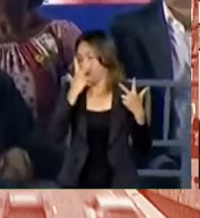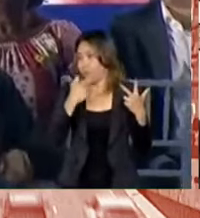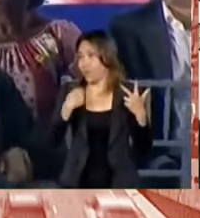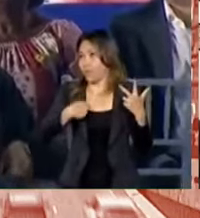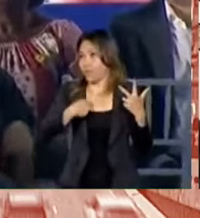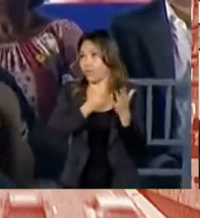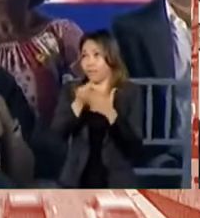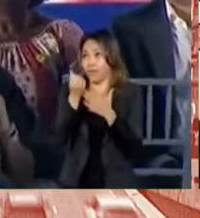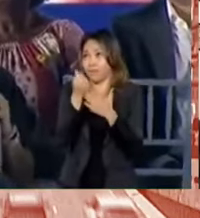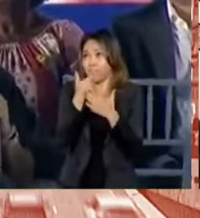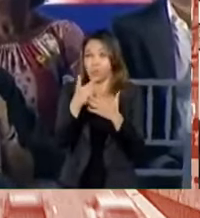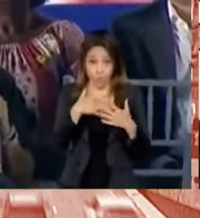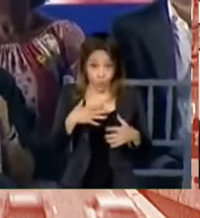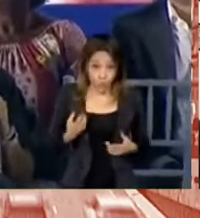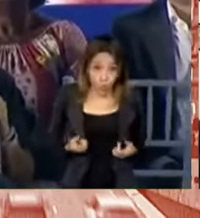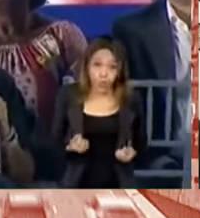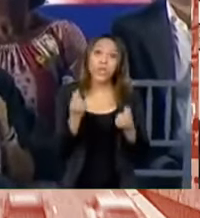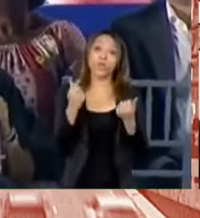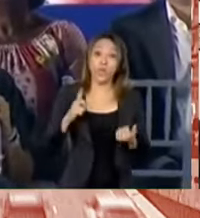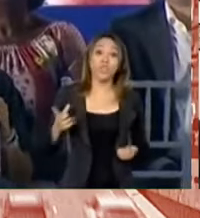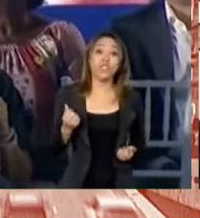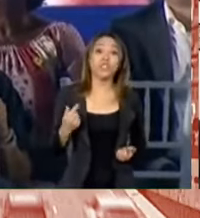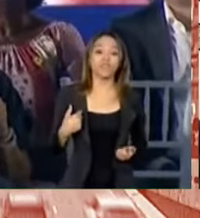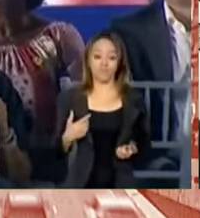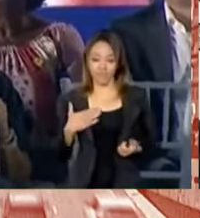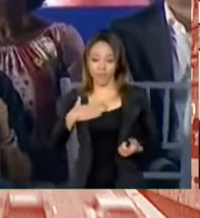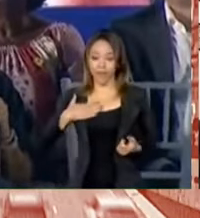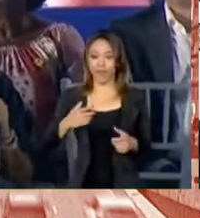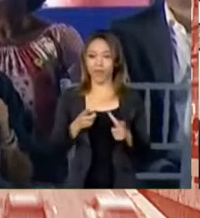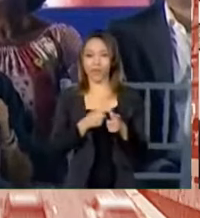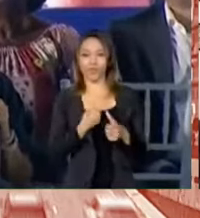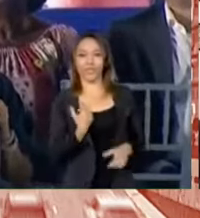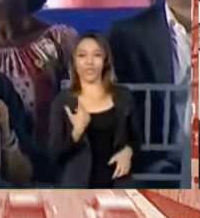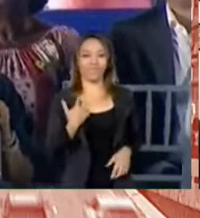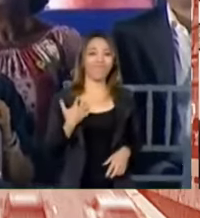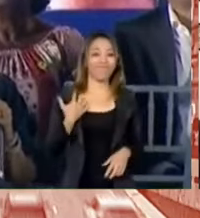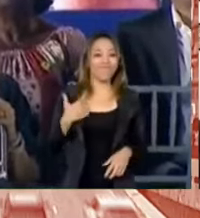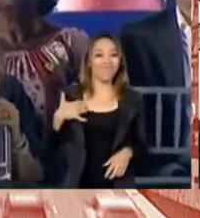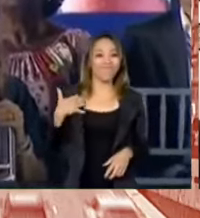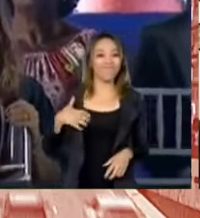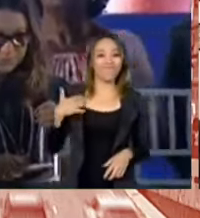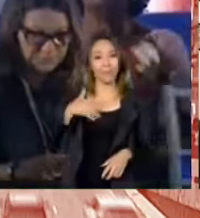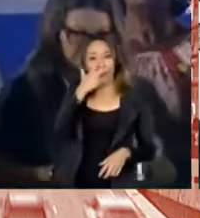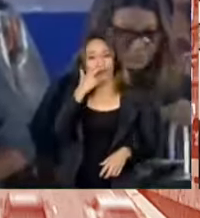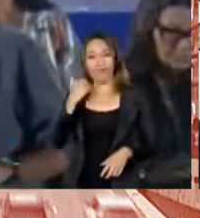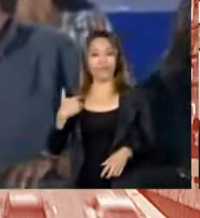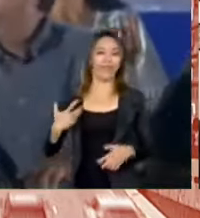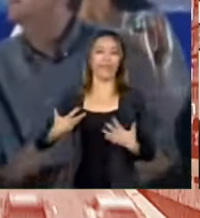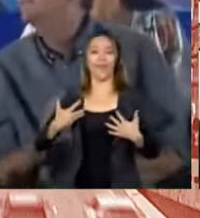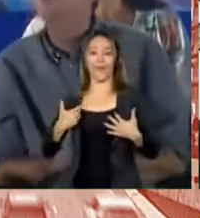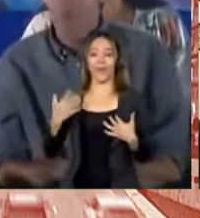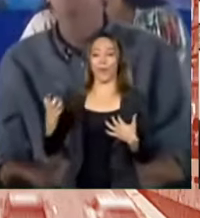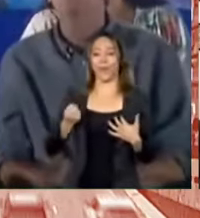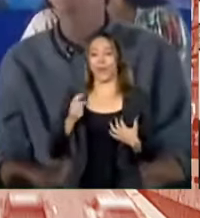ver. O Zema talvez dos três seja o que está mais sapequinha nos últimos tempos, né?